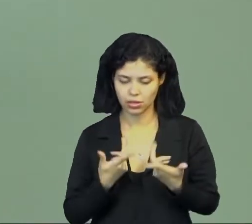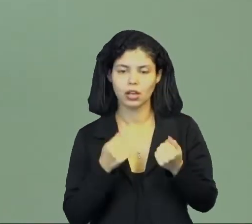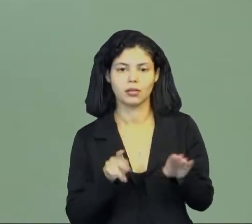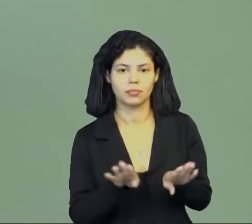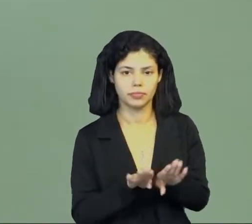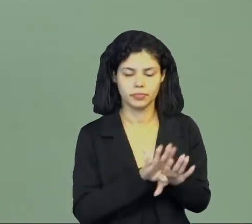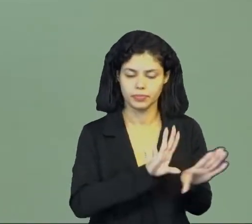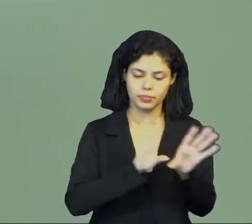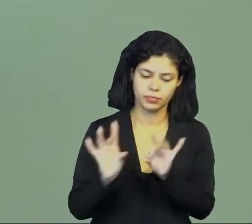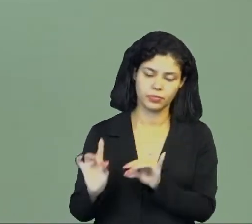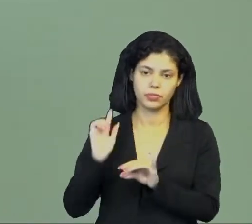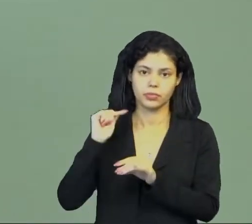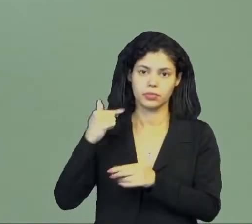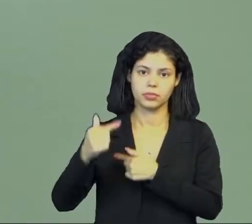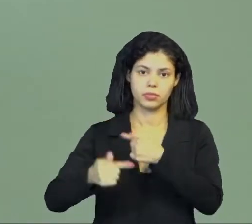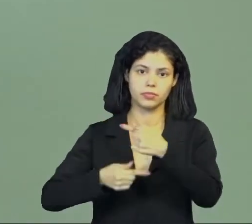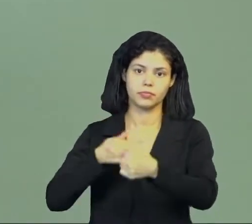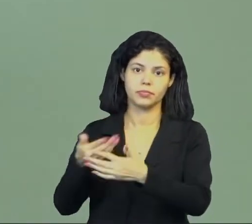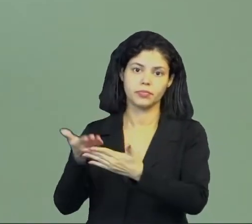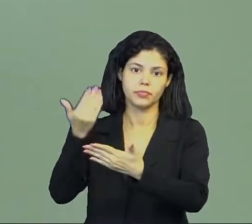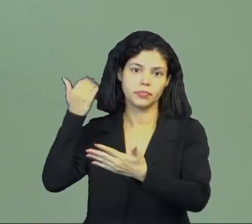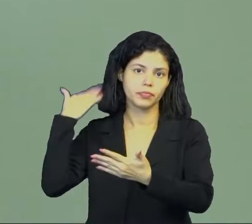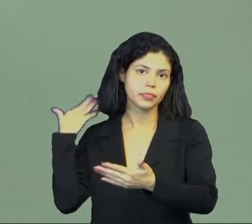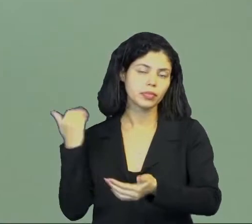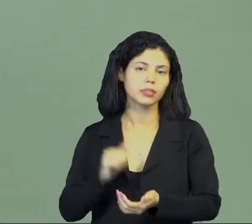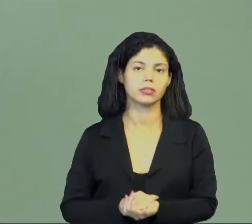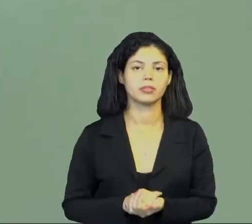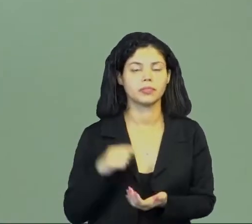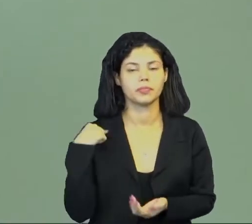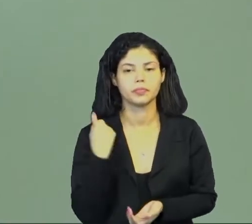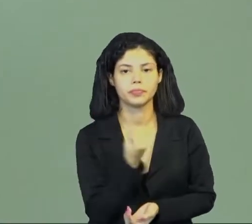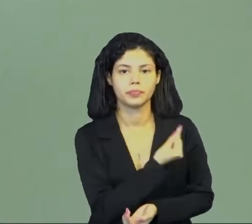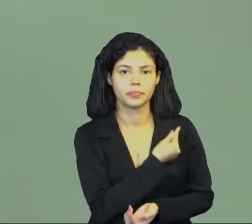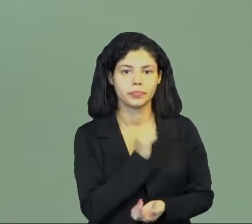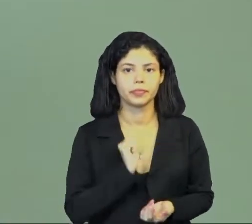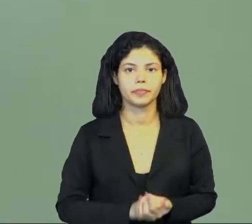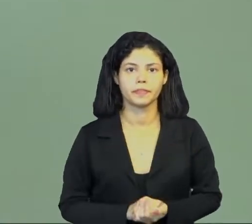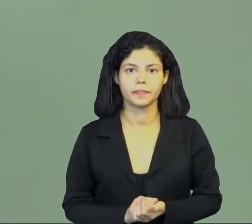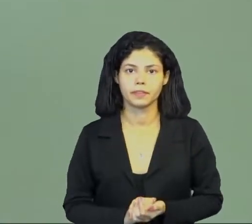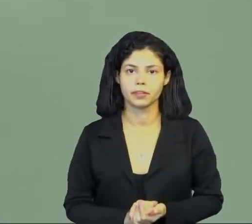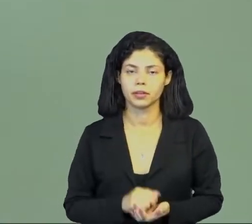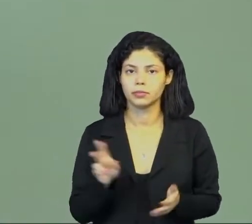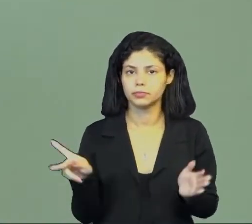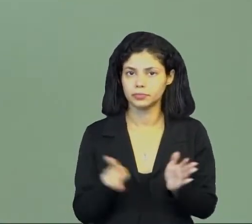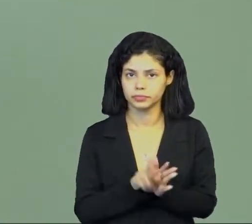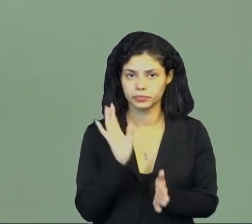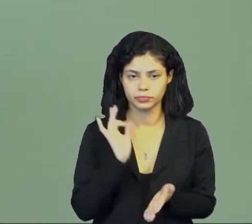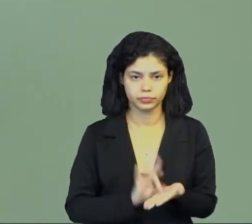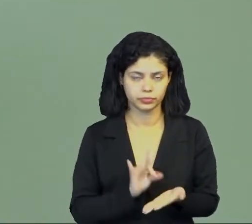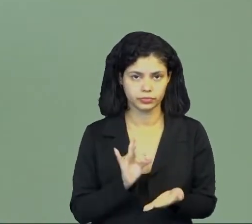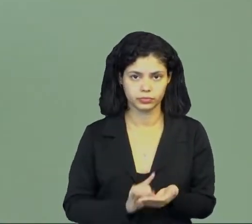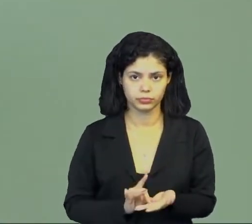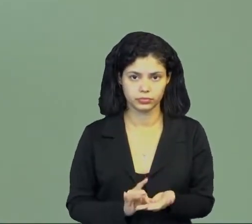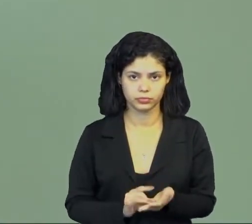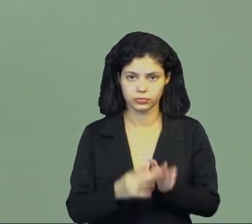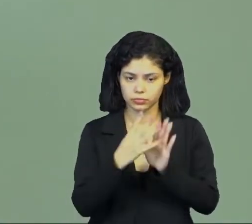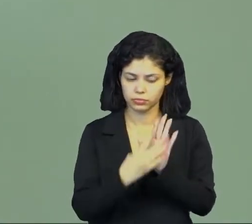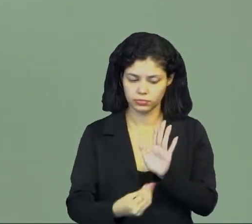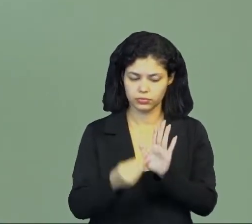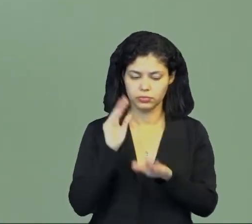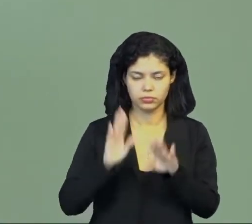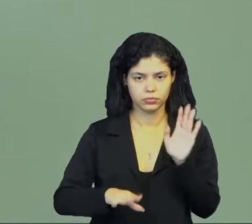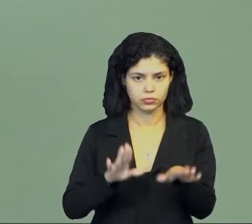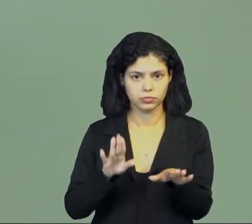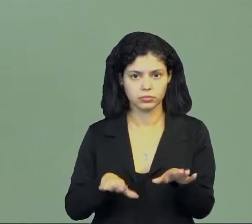foram trazidos pelos nossos ancestrais e que eles, para nós, eles são verídicos e